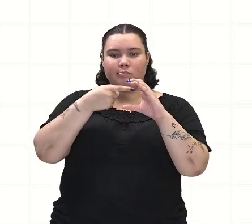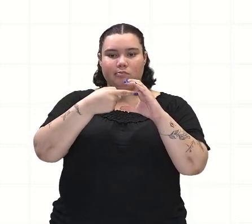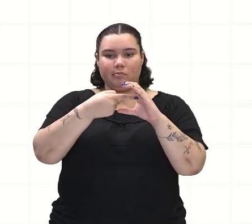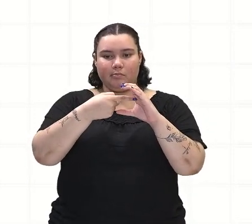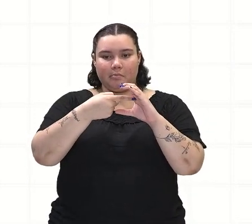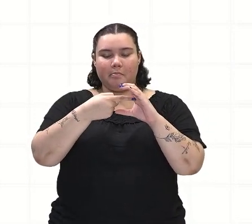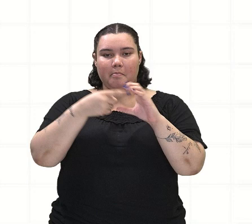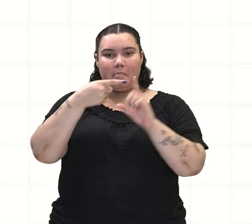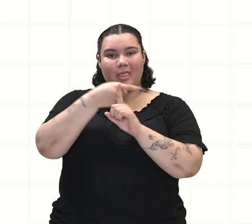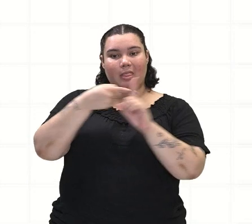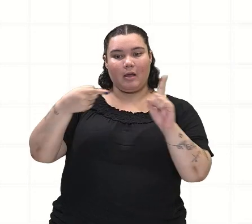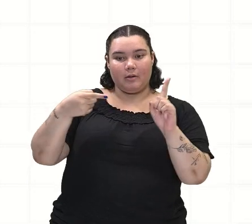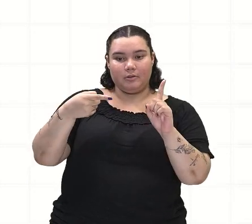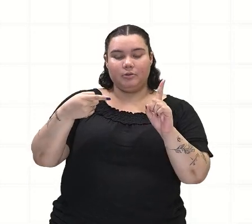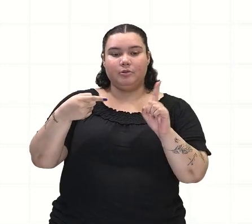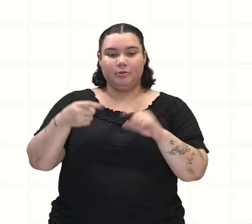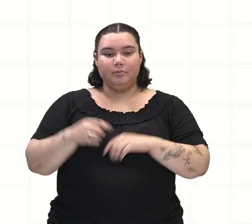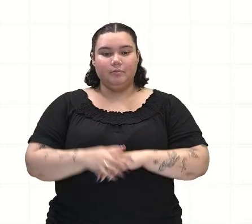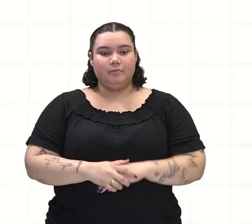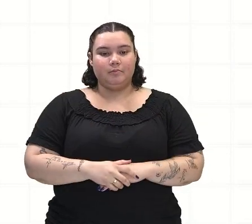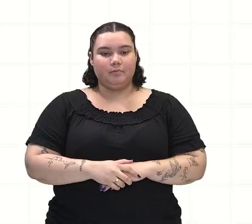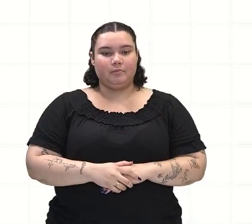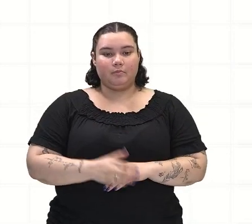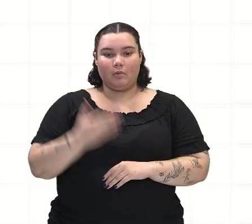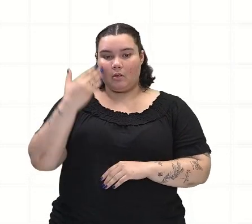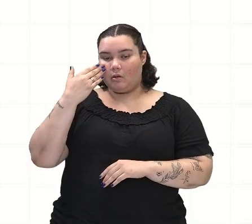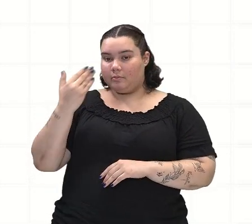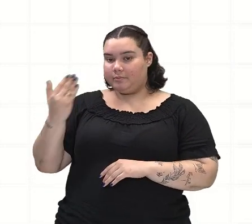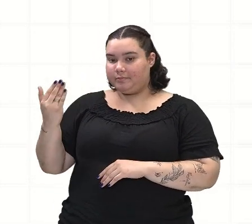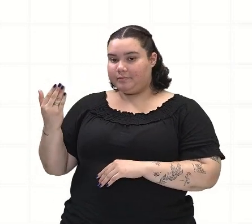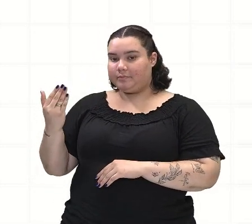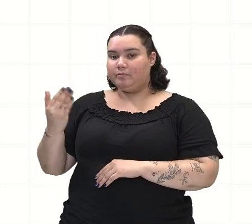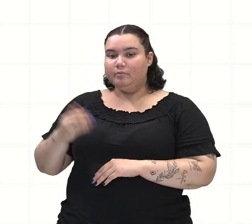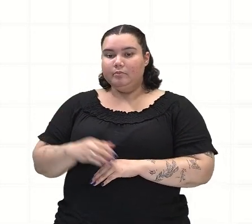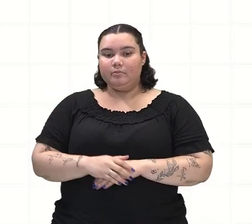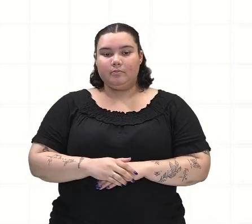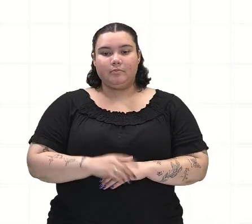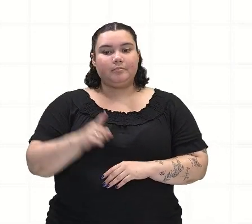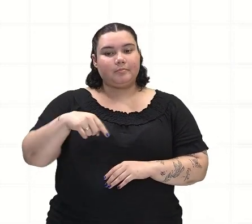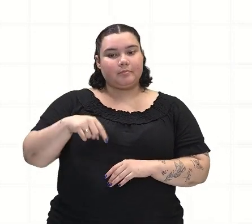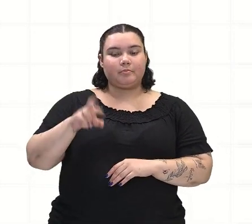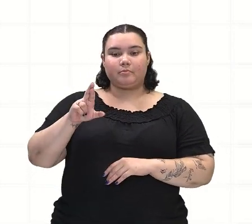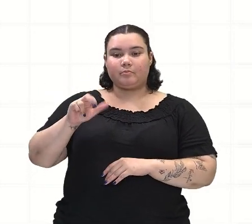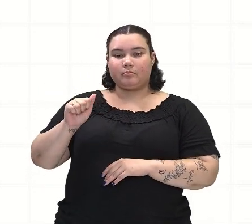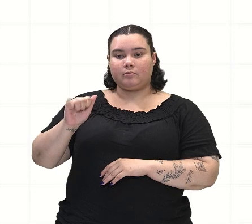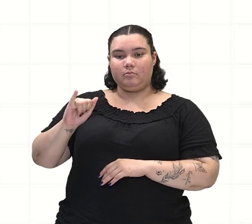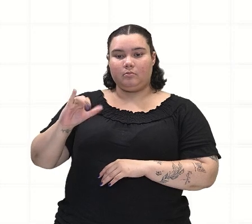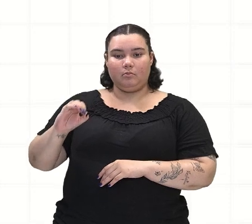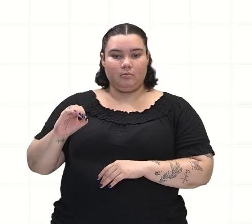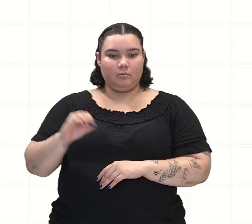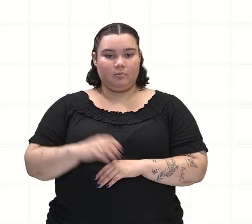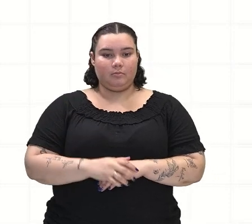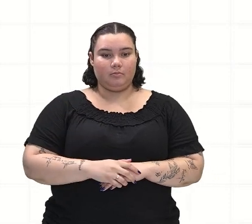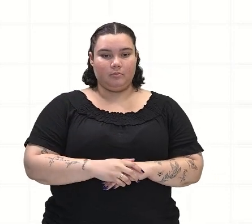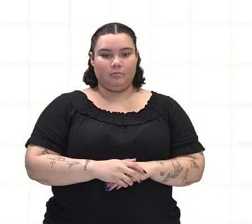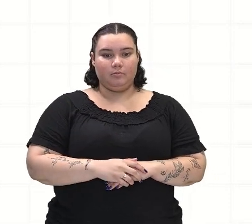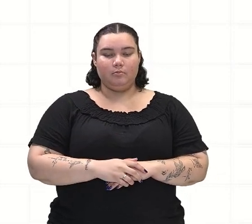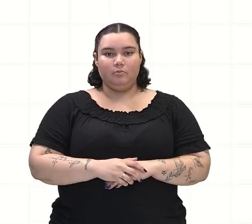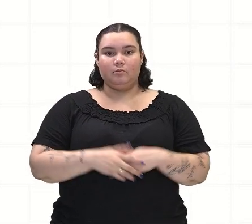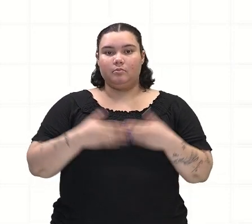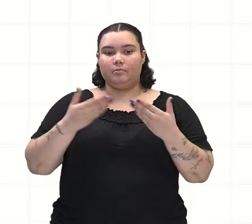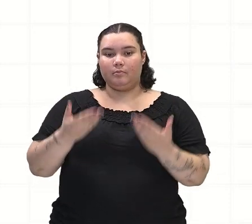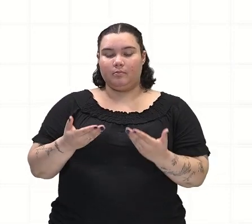o círculo que é a base, Então, esse pedacinho aqui que é o raio, Aí,